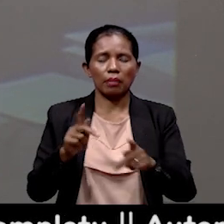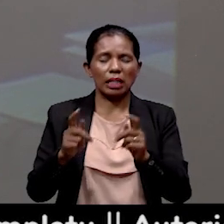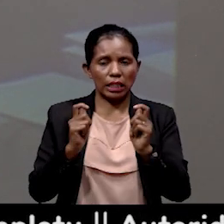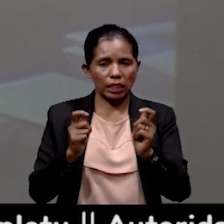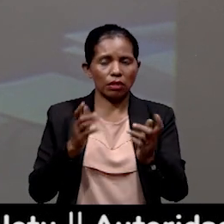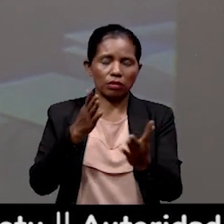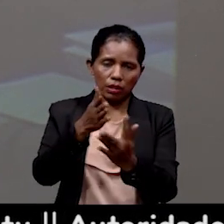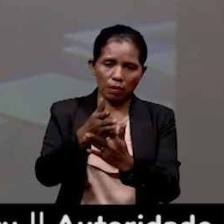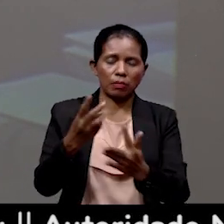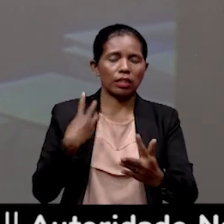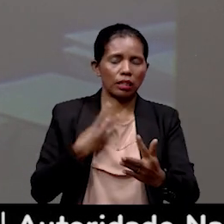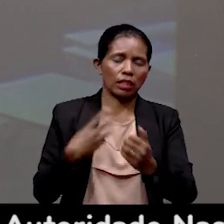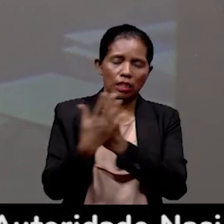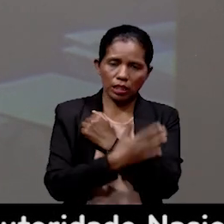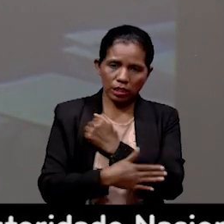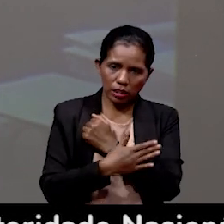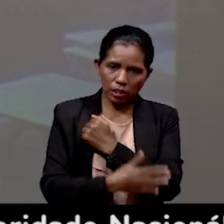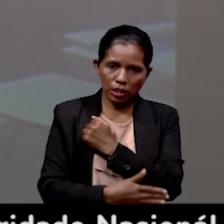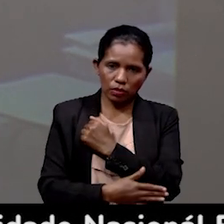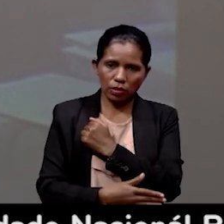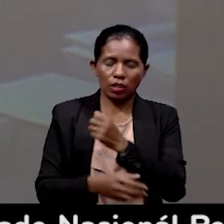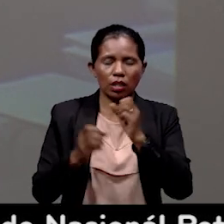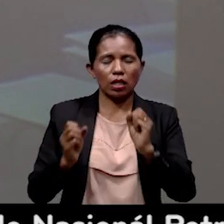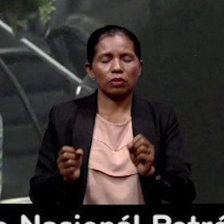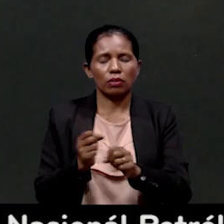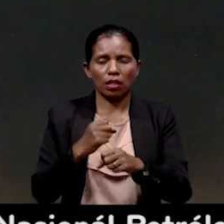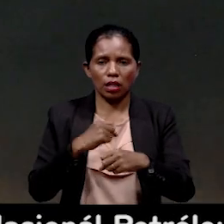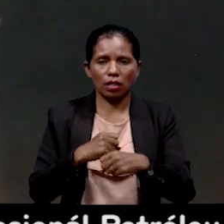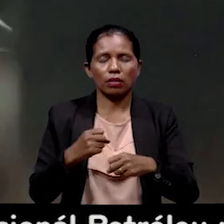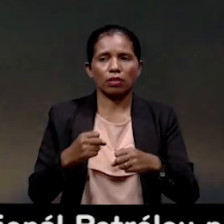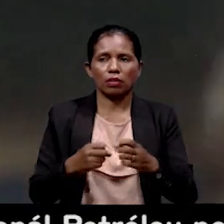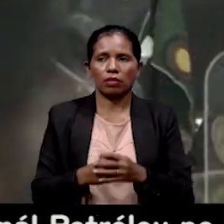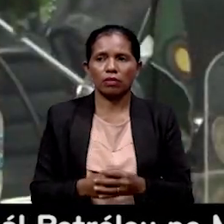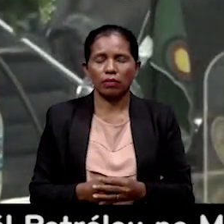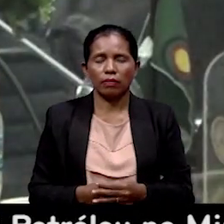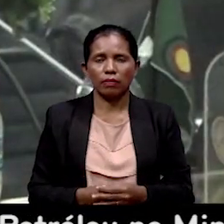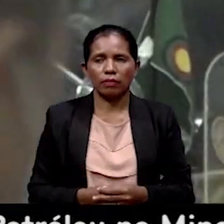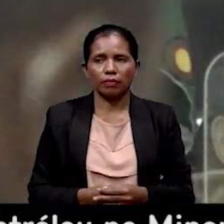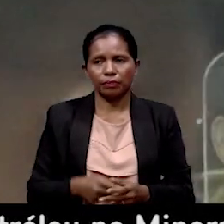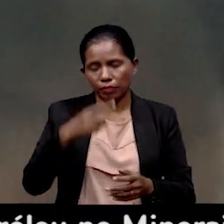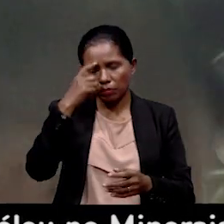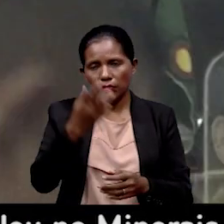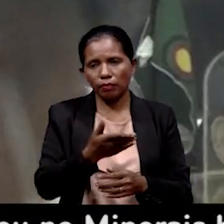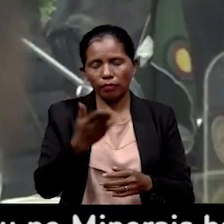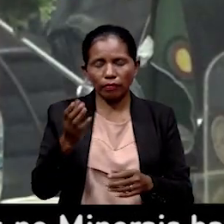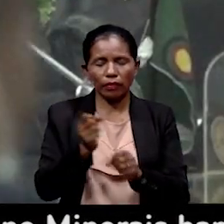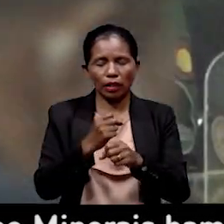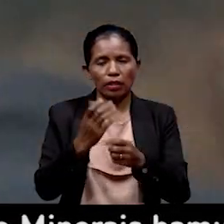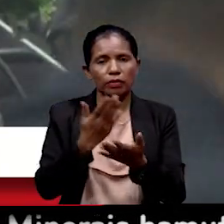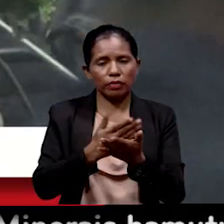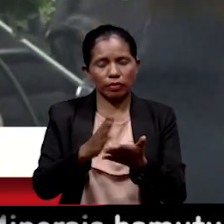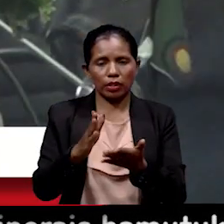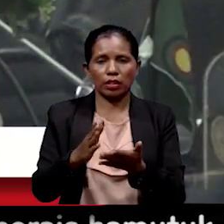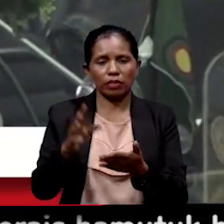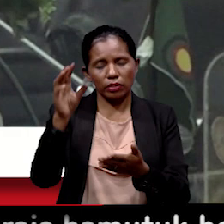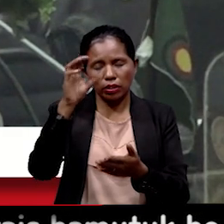itinerain ou de fragiliza itan estado. Tama e te voto. Bela altan socialização ba povo.